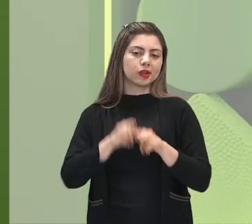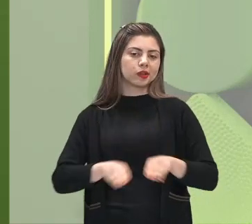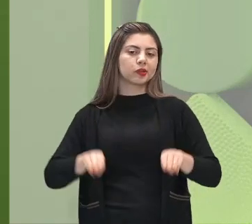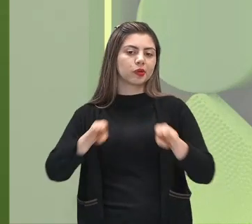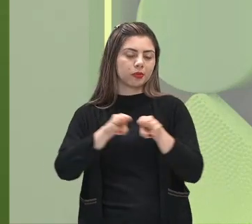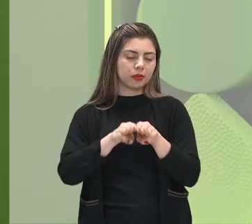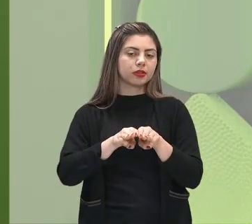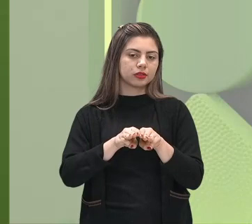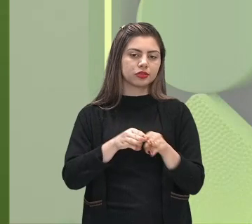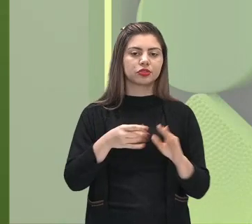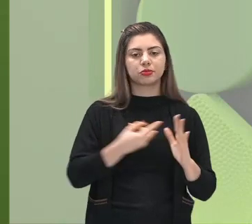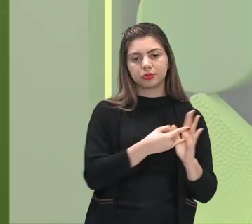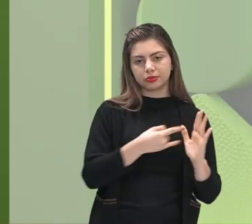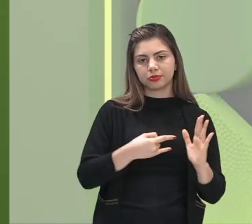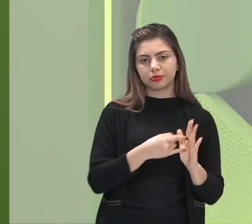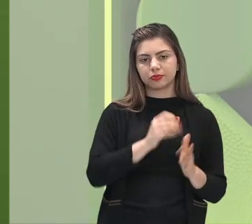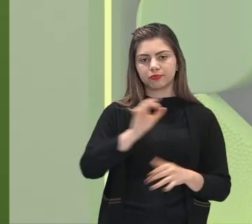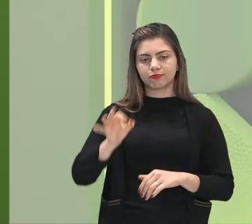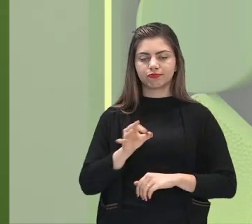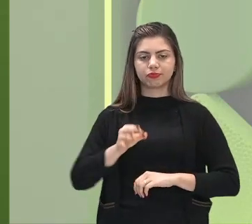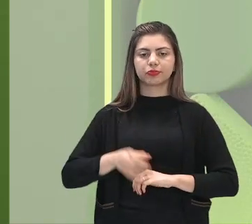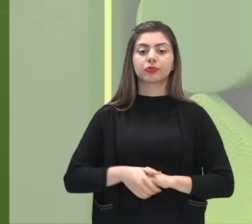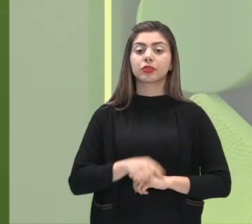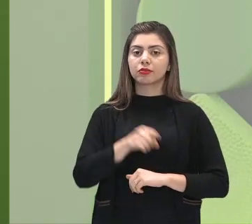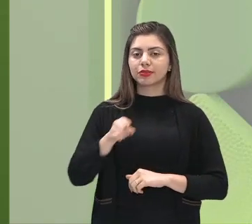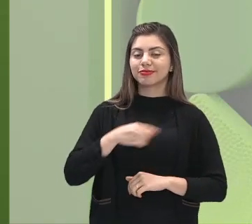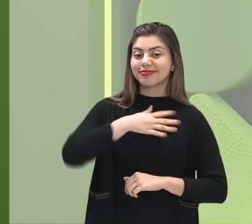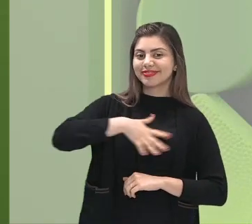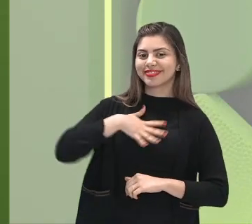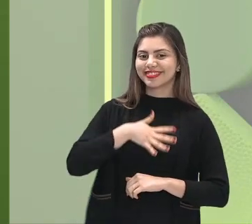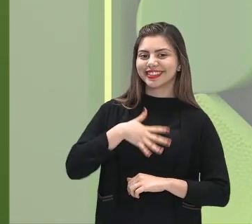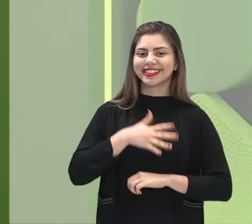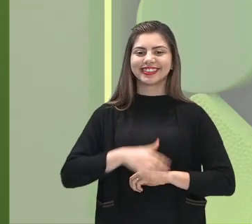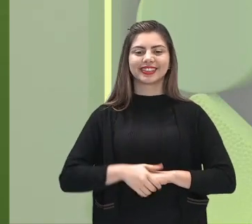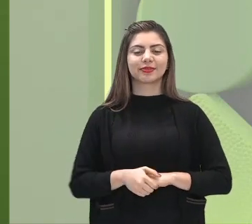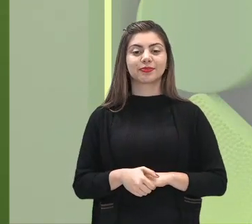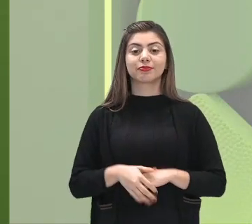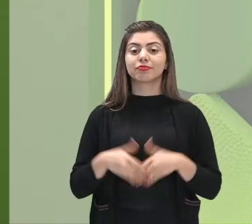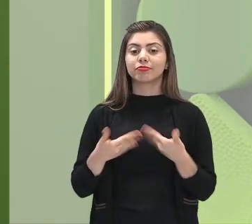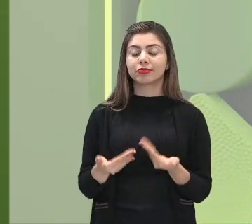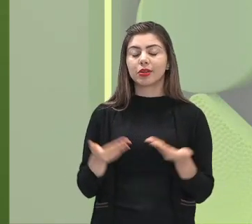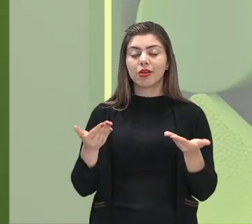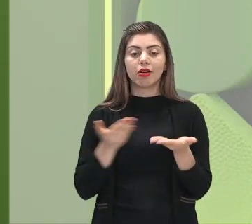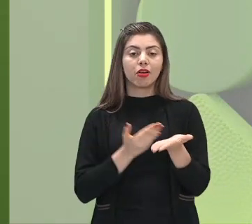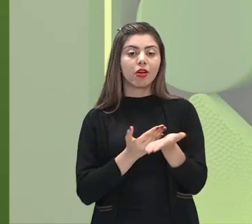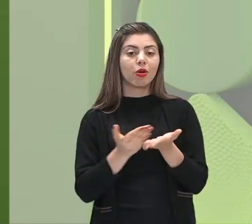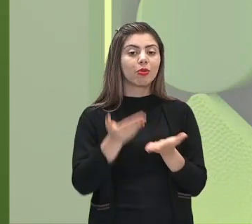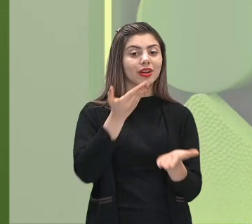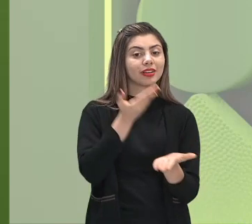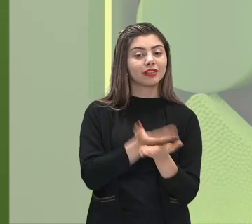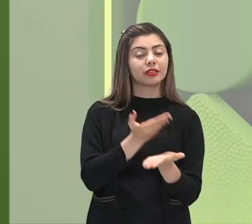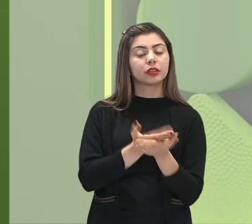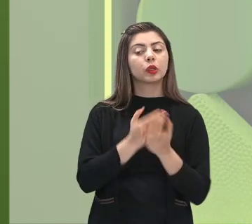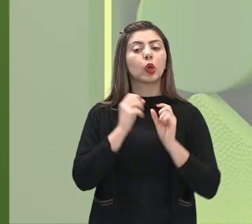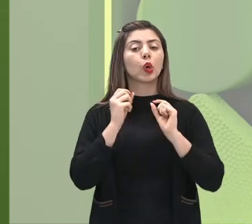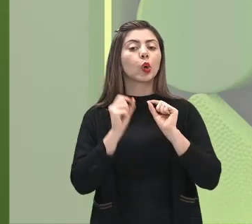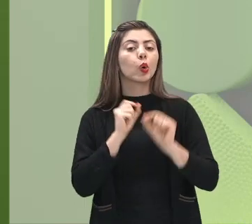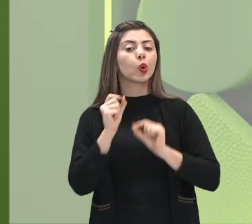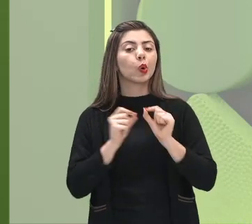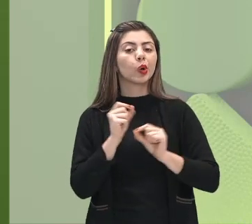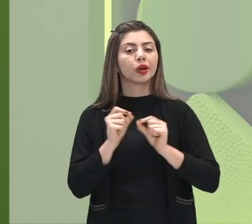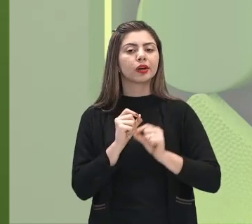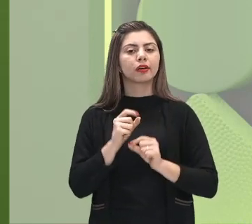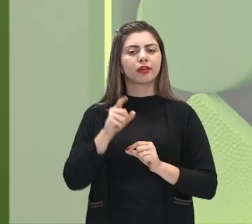e do eletromagnetismo, tá, pessoal? Espero que vocês tenham gostado. E agora vamos iniciar a nossa aula falando aqui